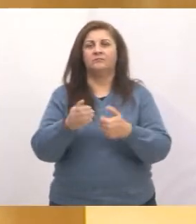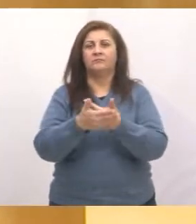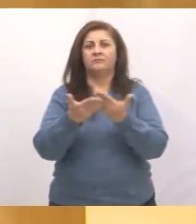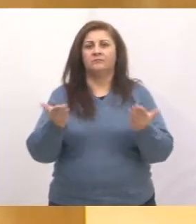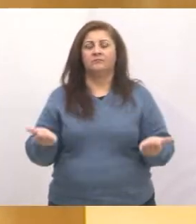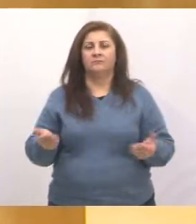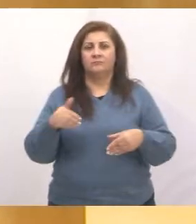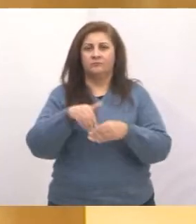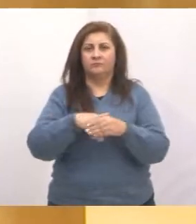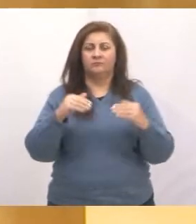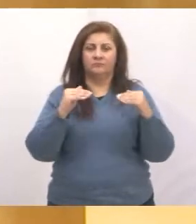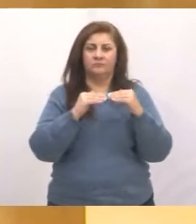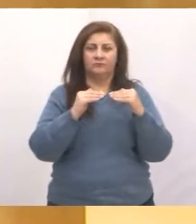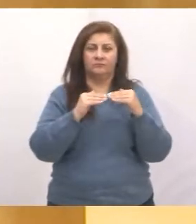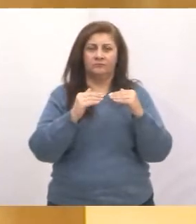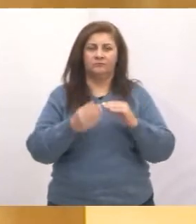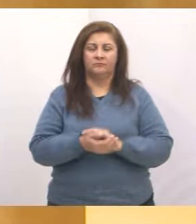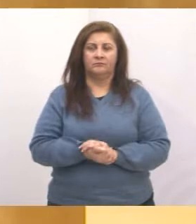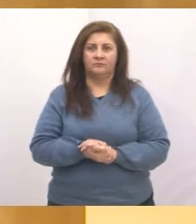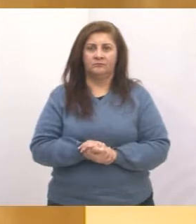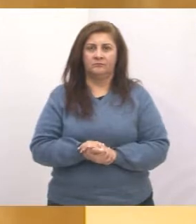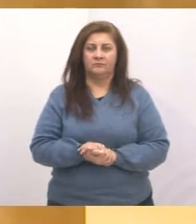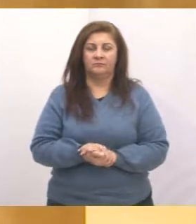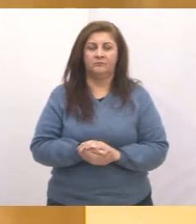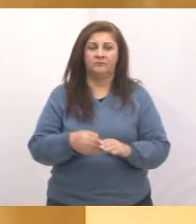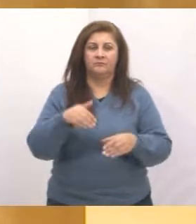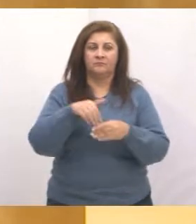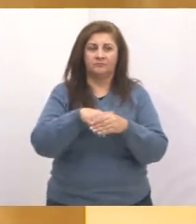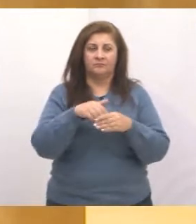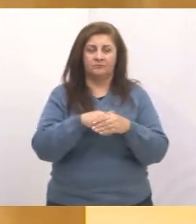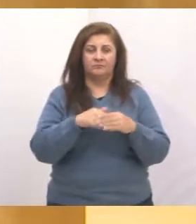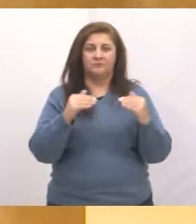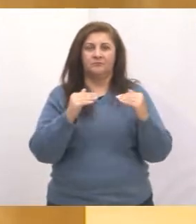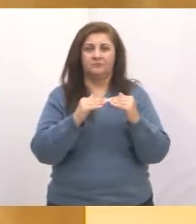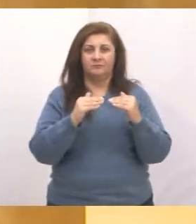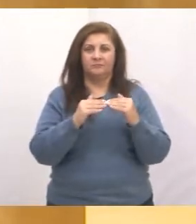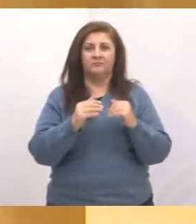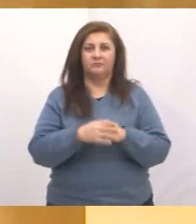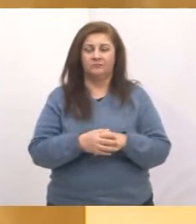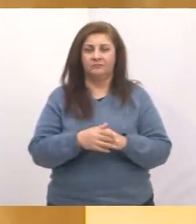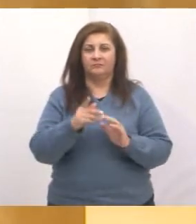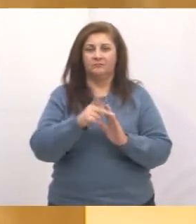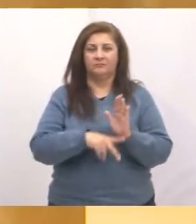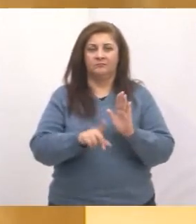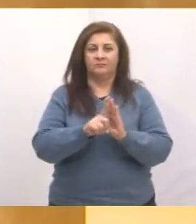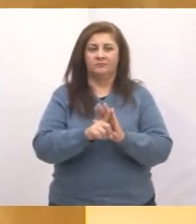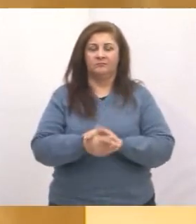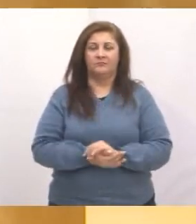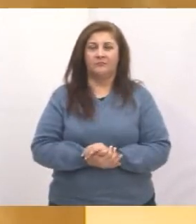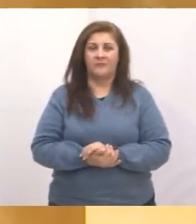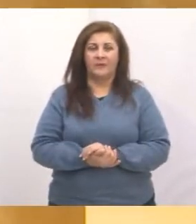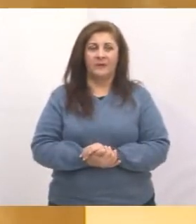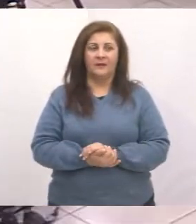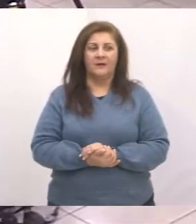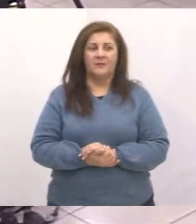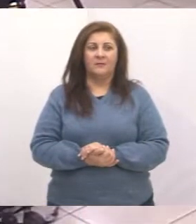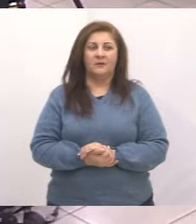favorável dos novos pares para que vote favoravelmente a esse projeto de lei do Executivo.